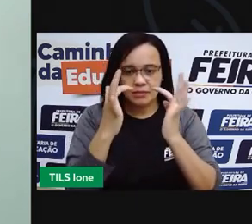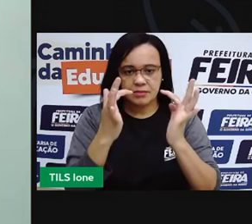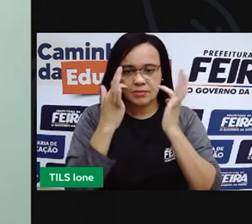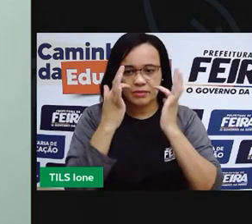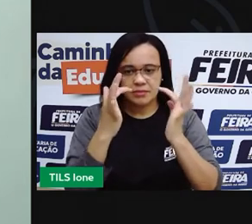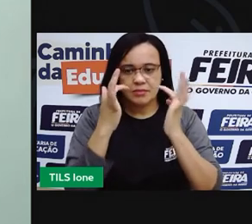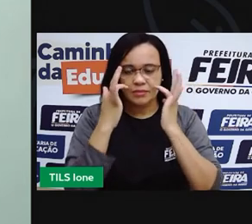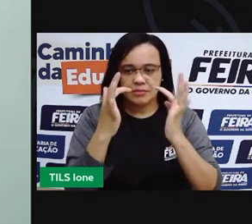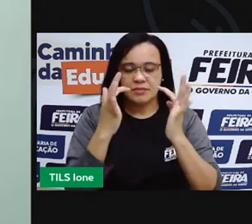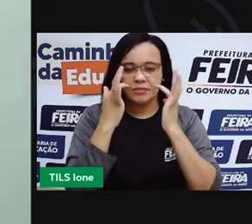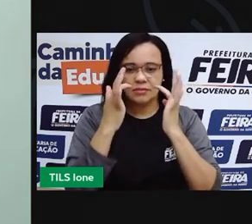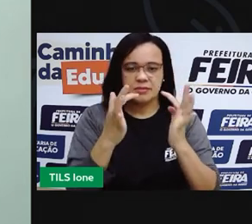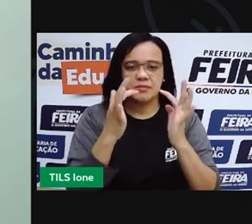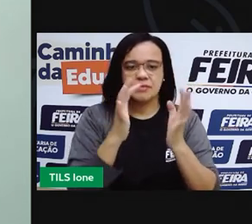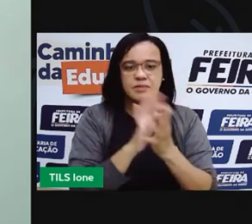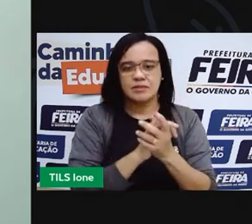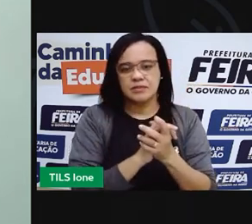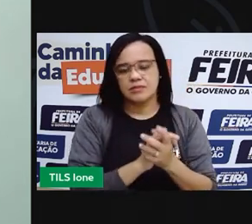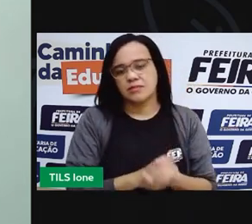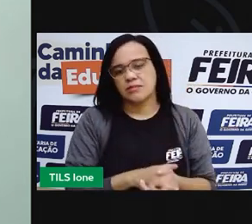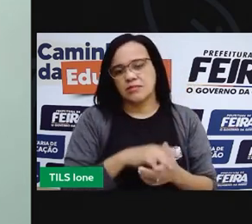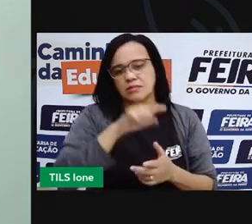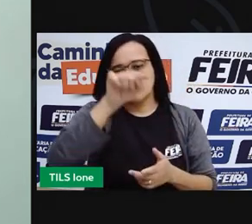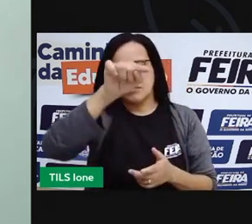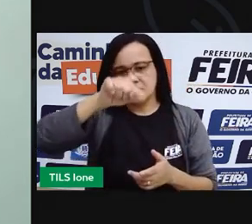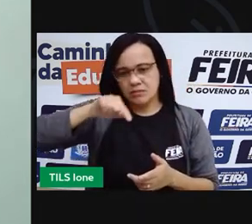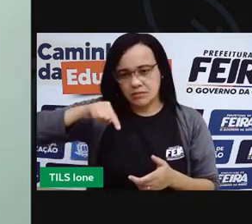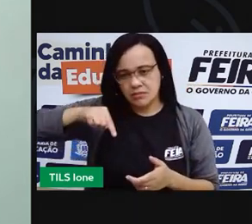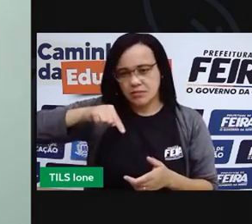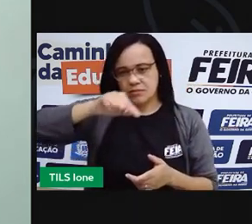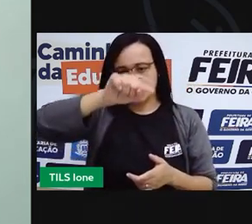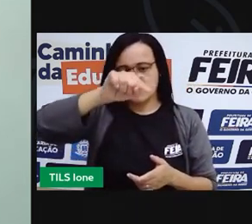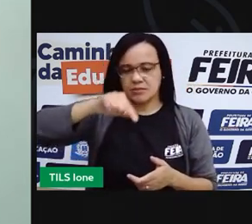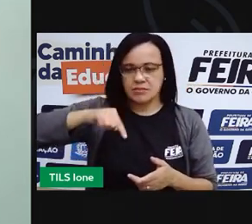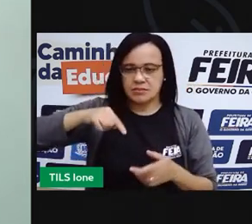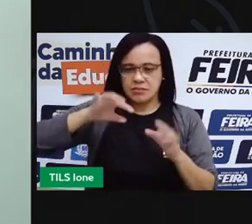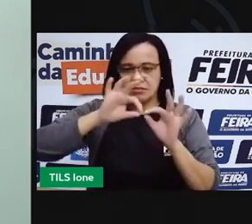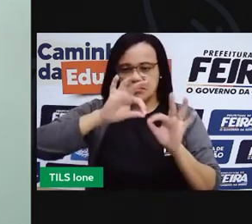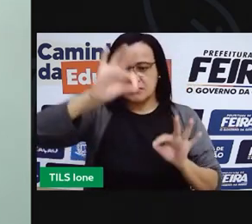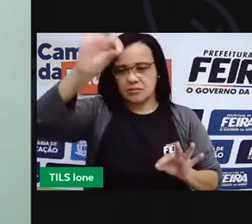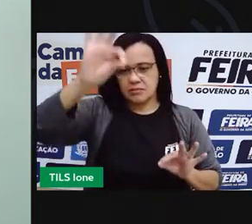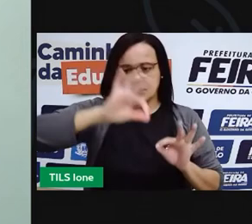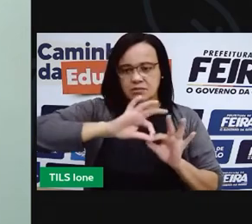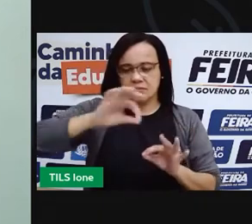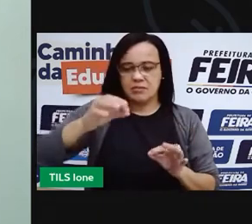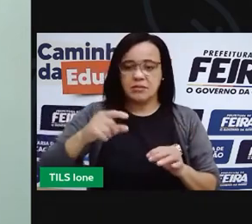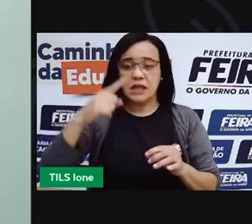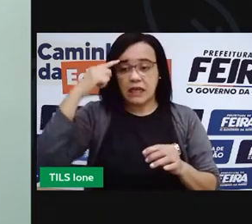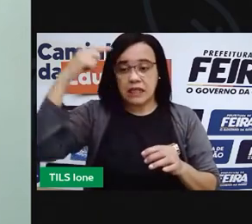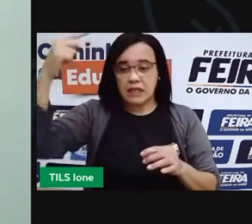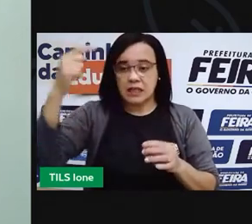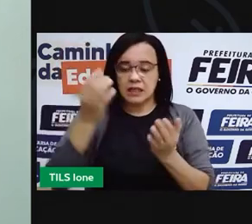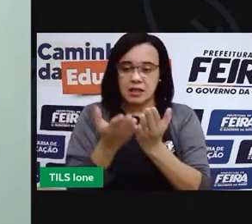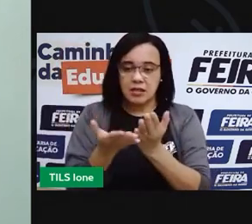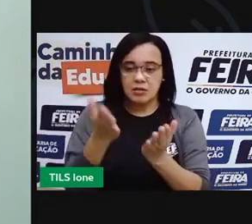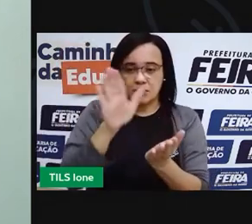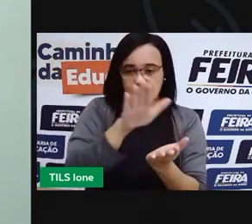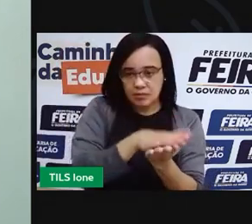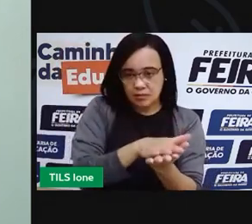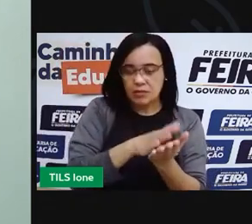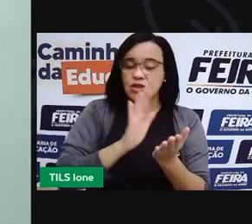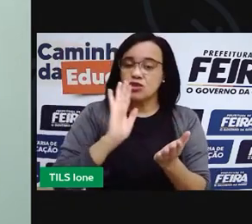trazer até essa linha que está marcada aí pela dobradura que você fez lá no